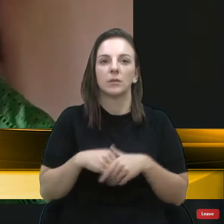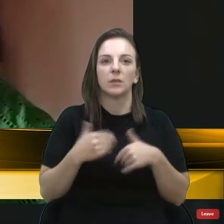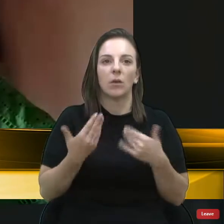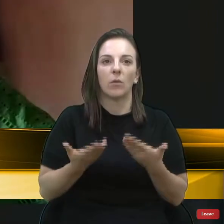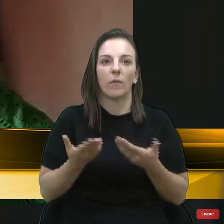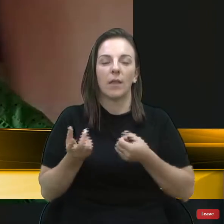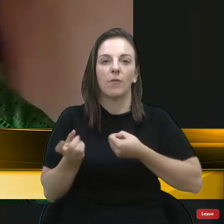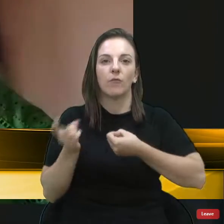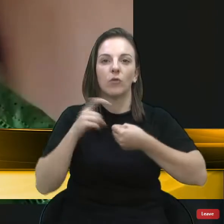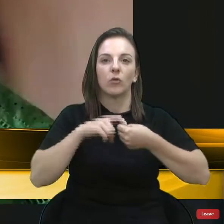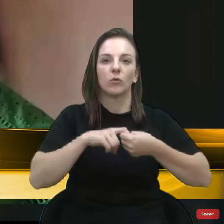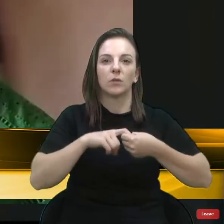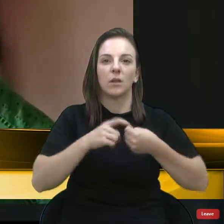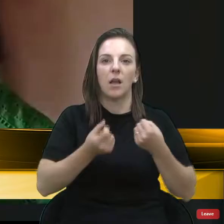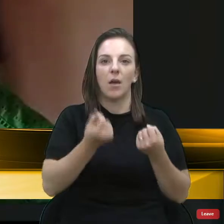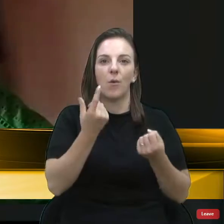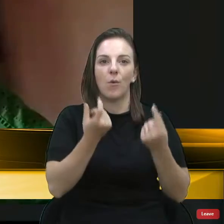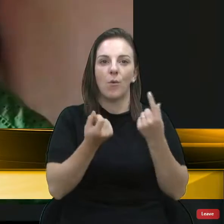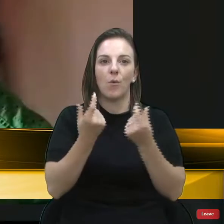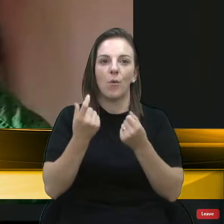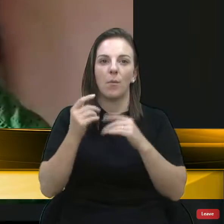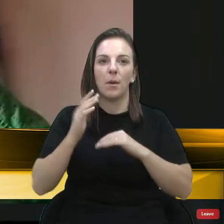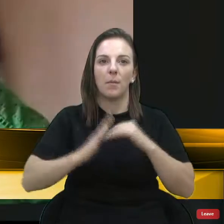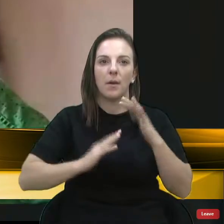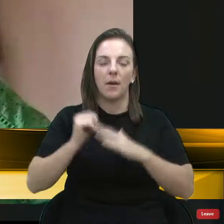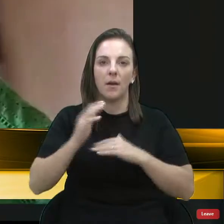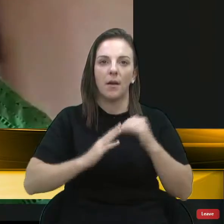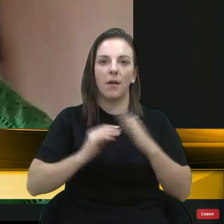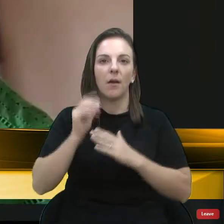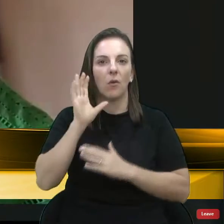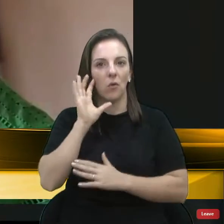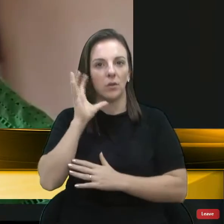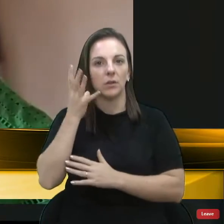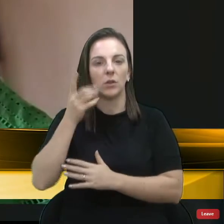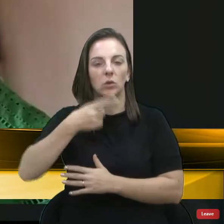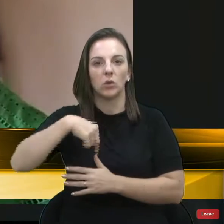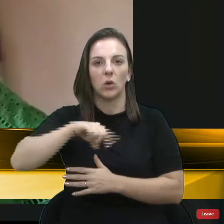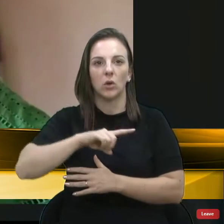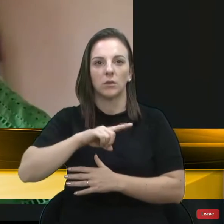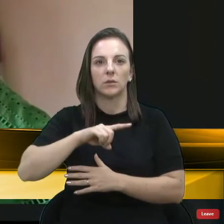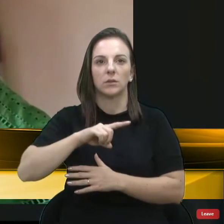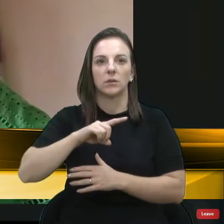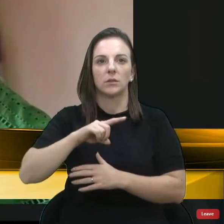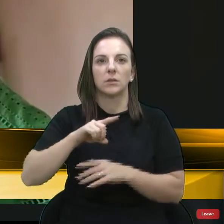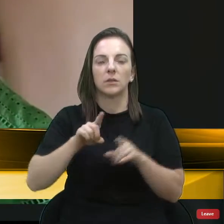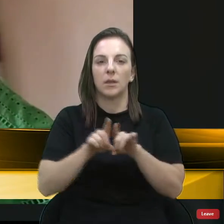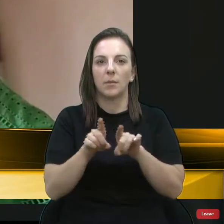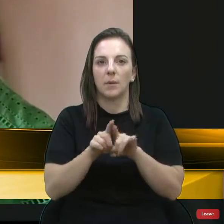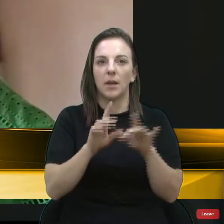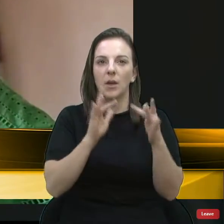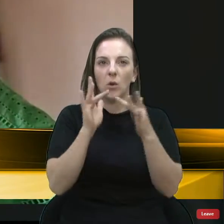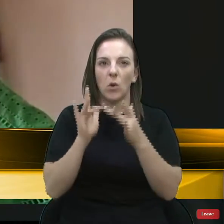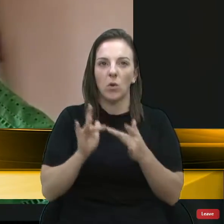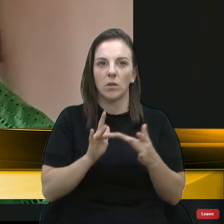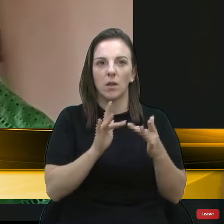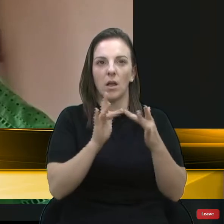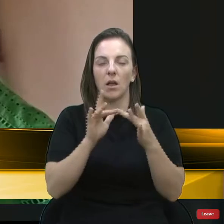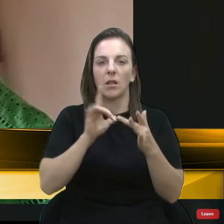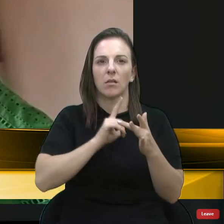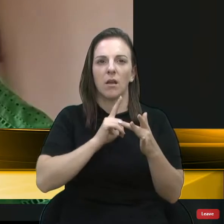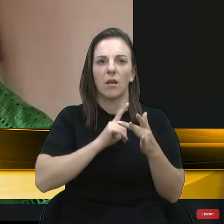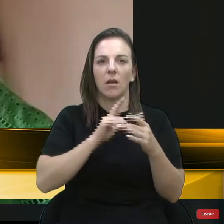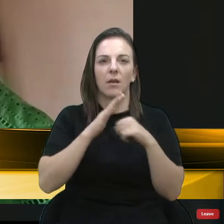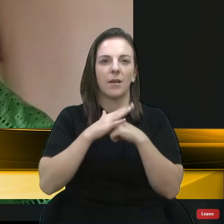de algumas ações desenvolvidas pelo nosso mandato e também, né, do contato que eu tenho e carinho, né, muito especial por todas